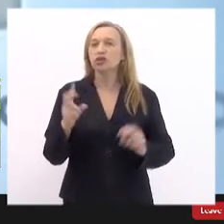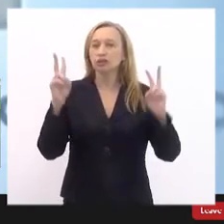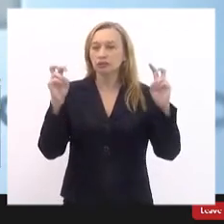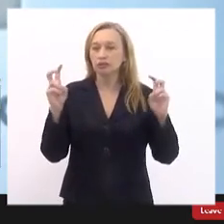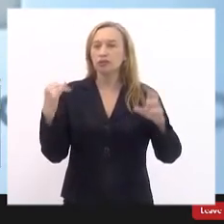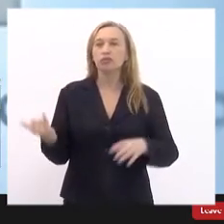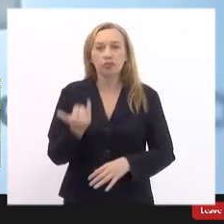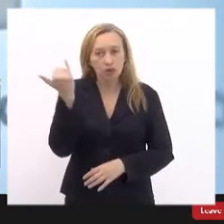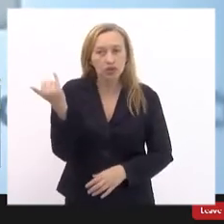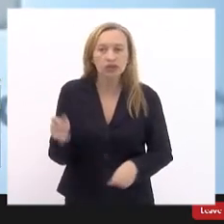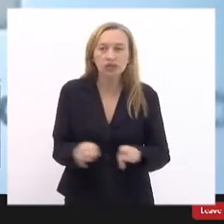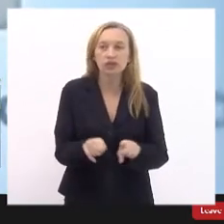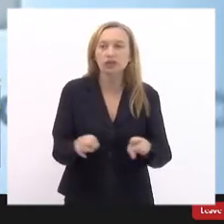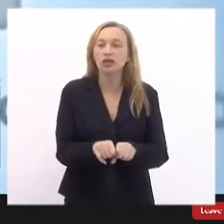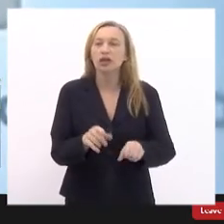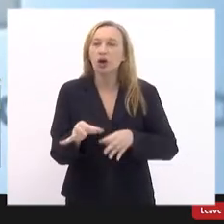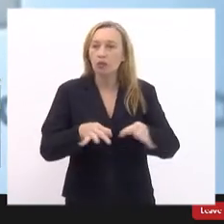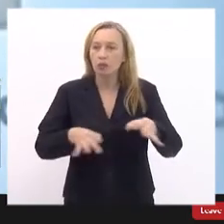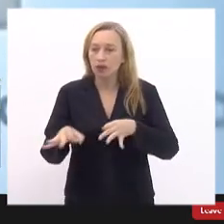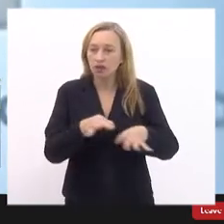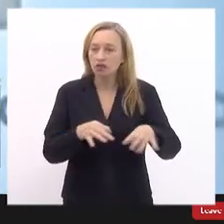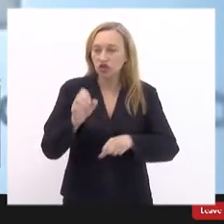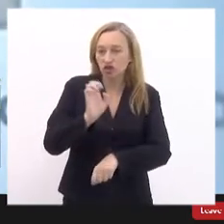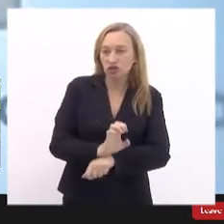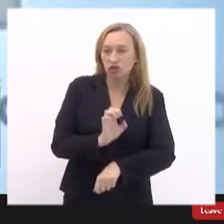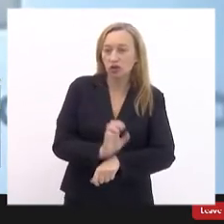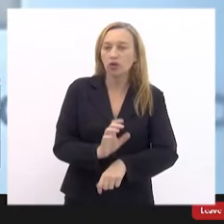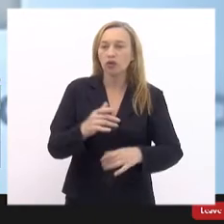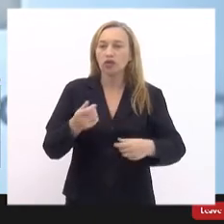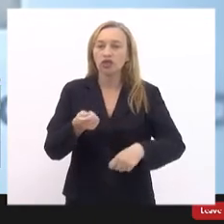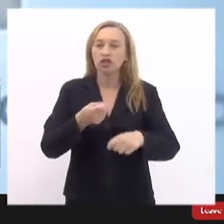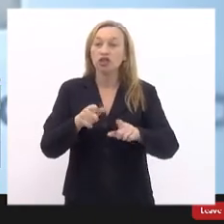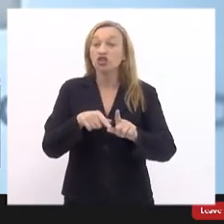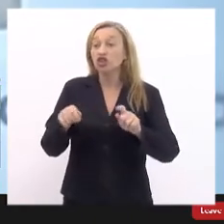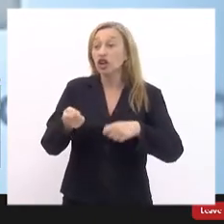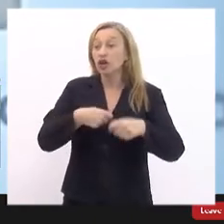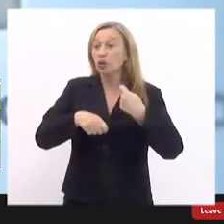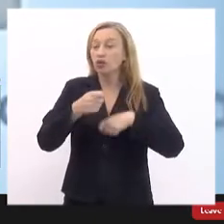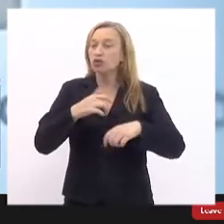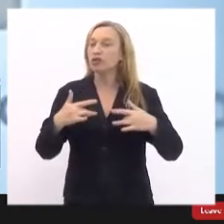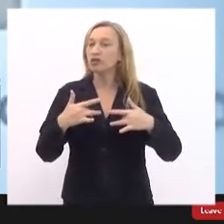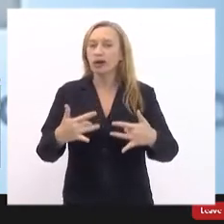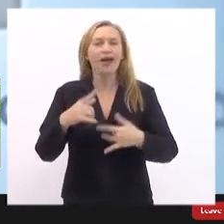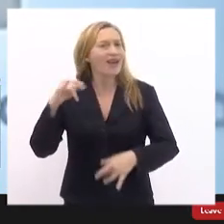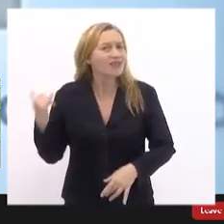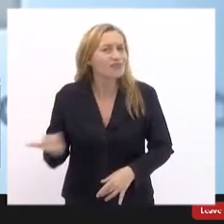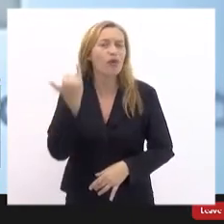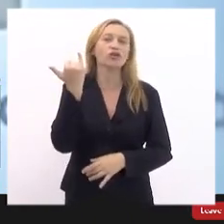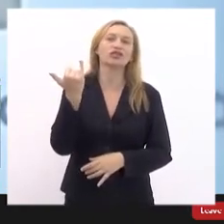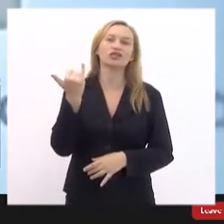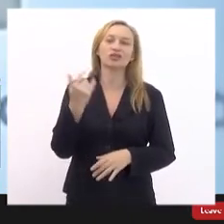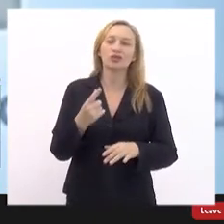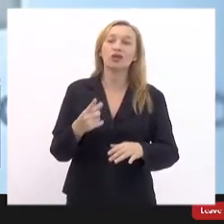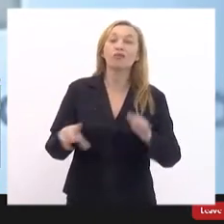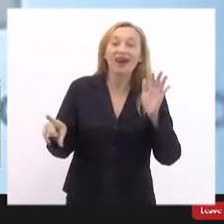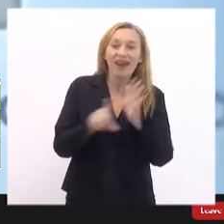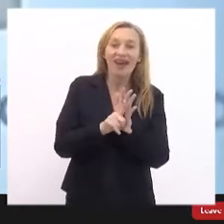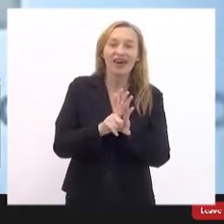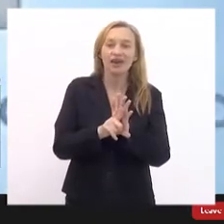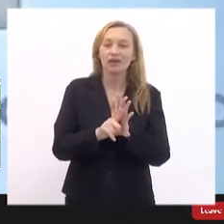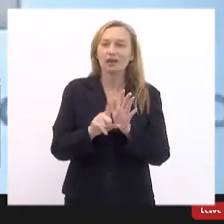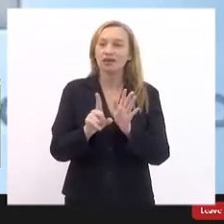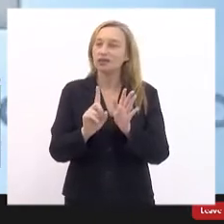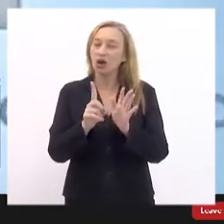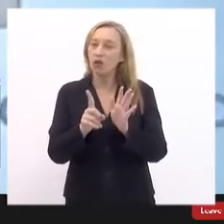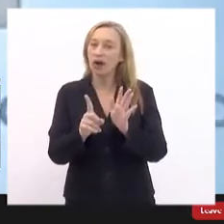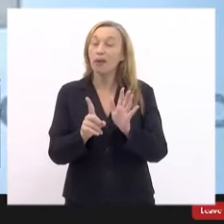importante, que é o Plano Estadual de Economia Solidária. Isso é importantíssimo. Não é uma lei, mas tem um poder de uma lei.